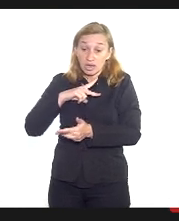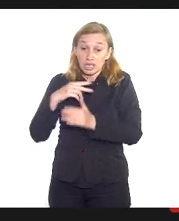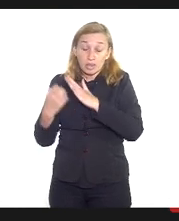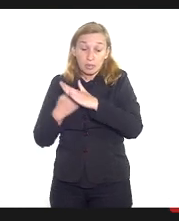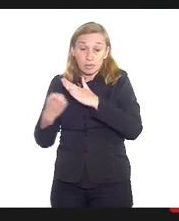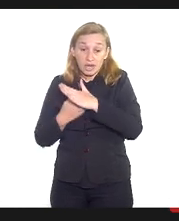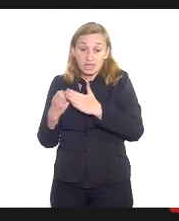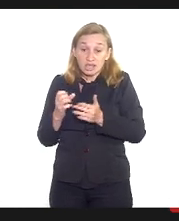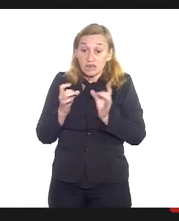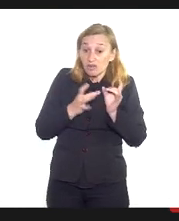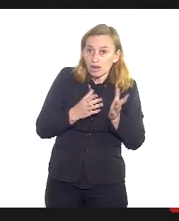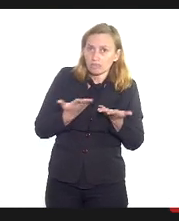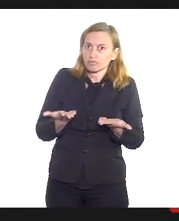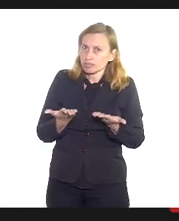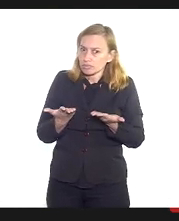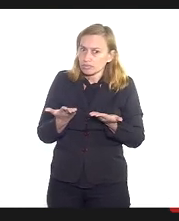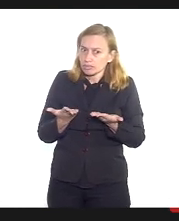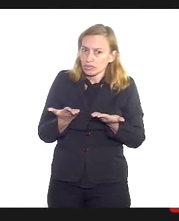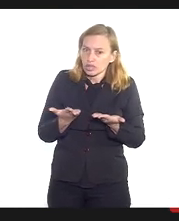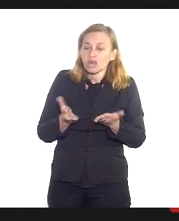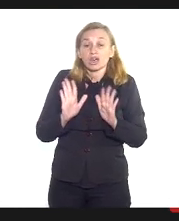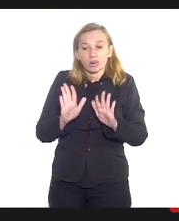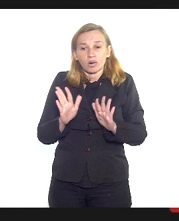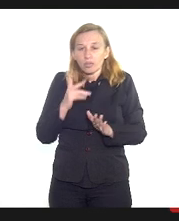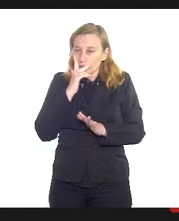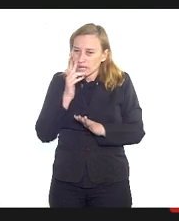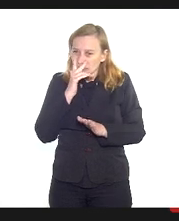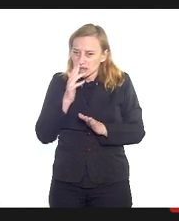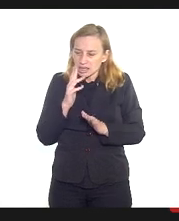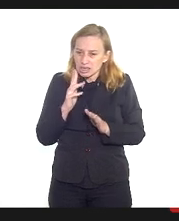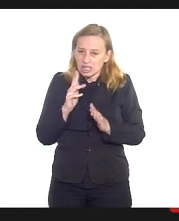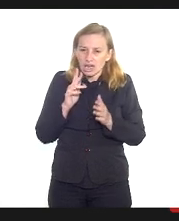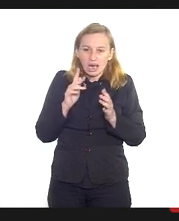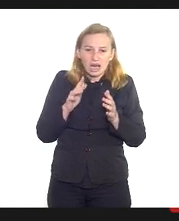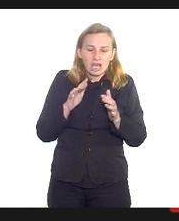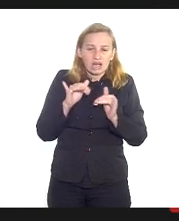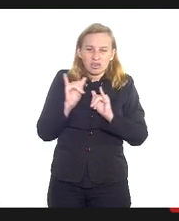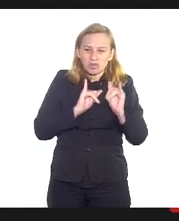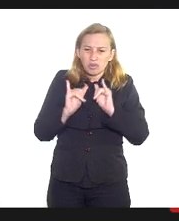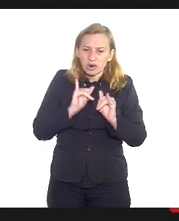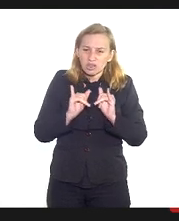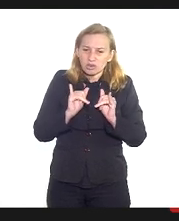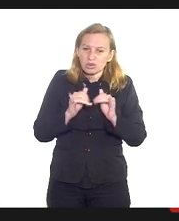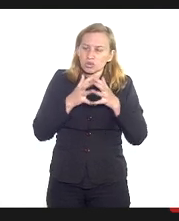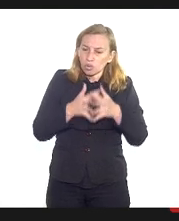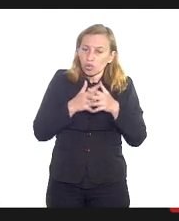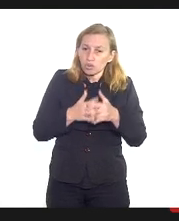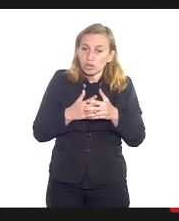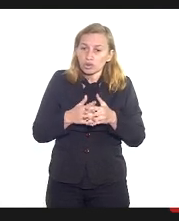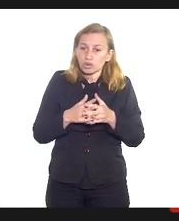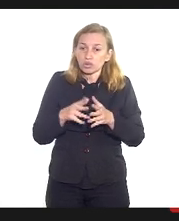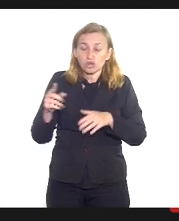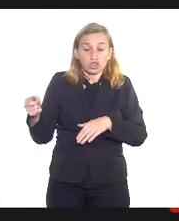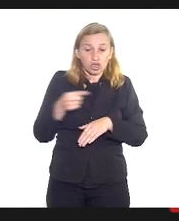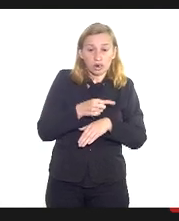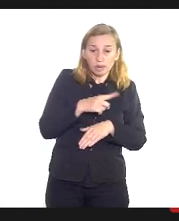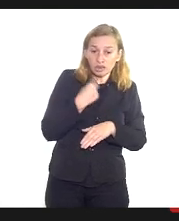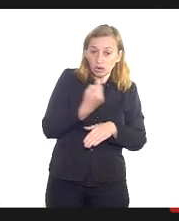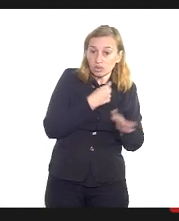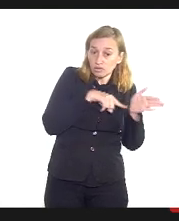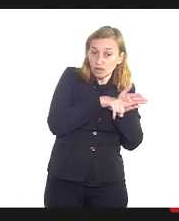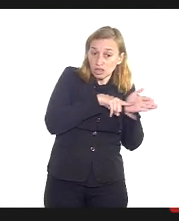8.866. Então, eu estou dizendo assim para as pessoas, pode parecer que são assuntos desconexos, mas no final, quando vem para nós fiscais, nós